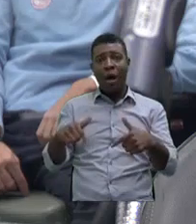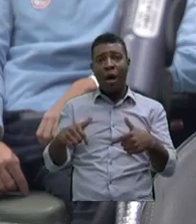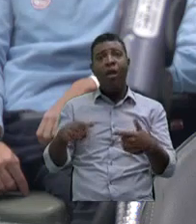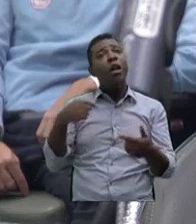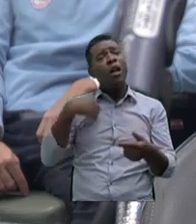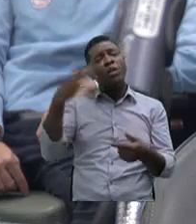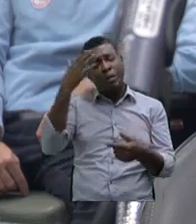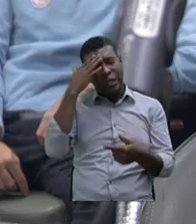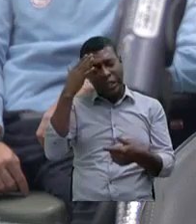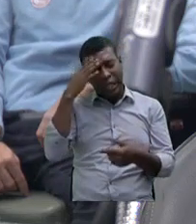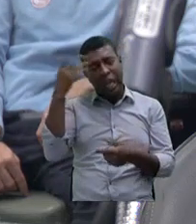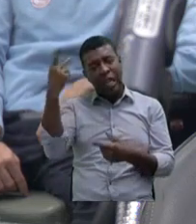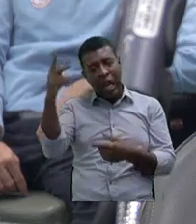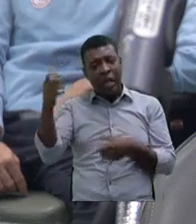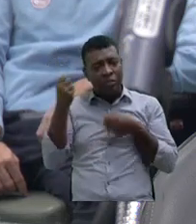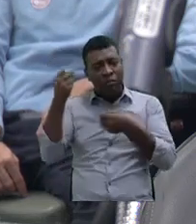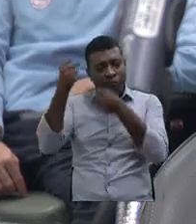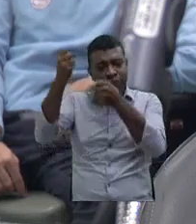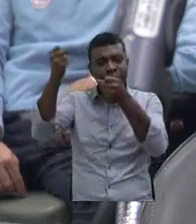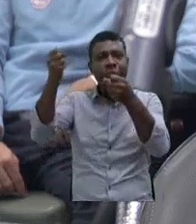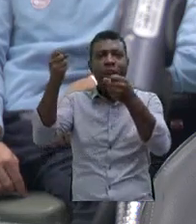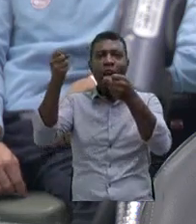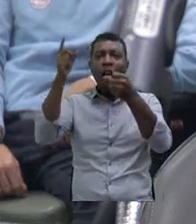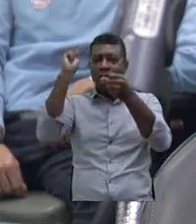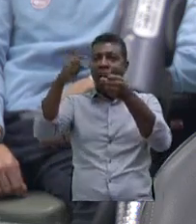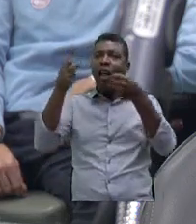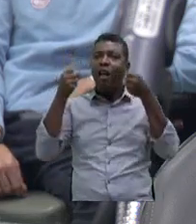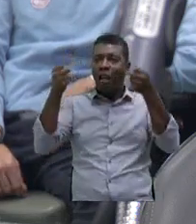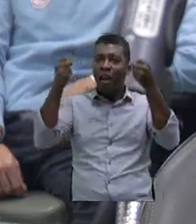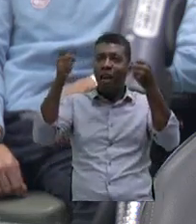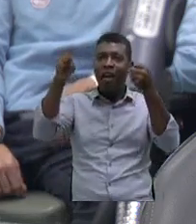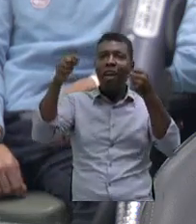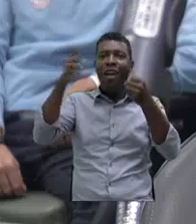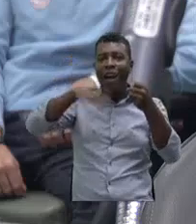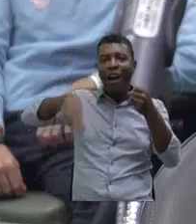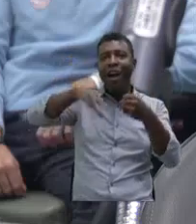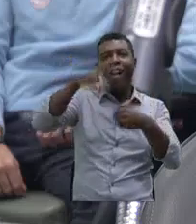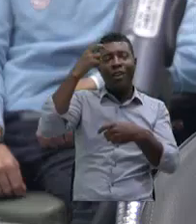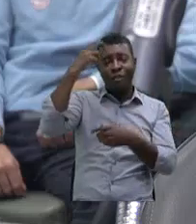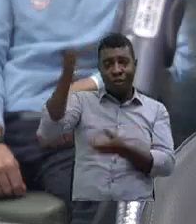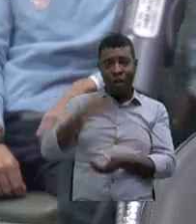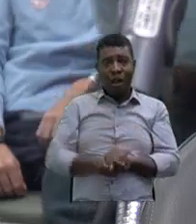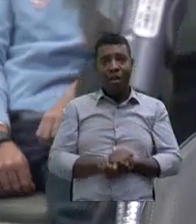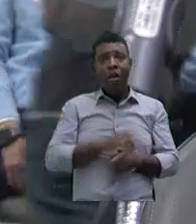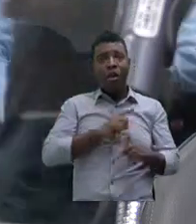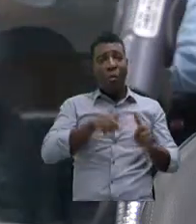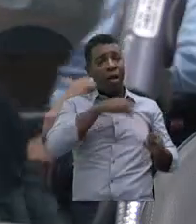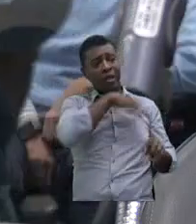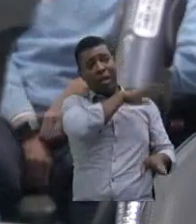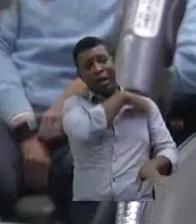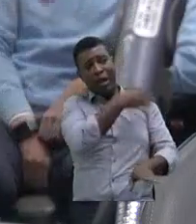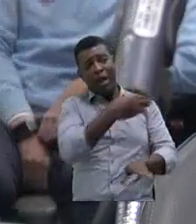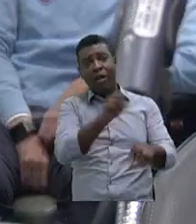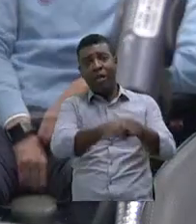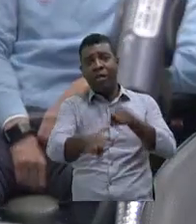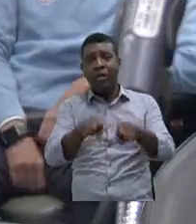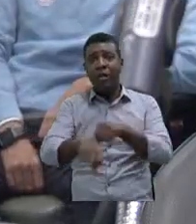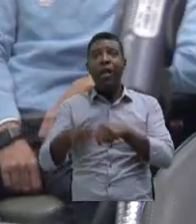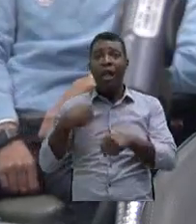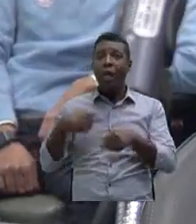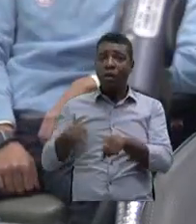setor cultural, mas que vem destruindo também. Também tive a oportunidade de ser secretário de Turismo da cidade de